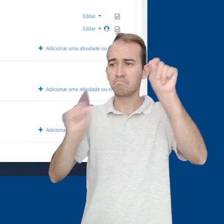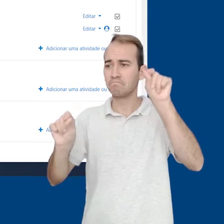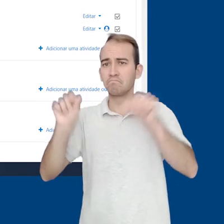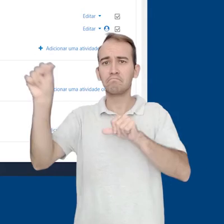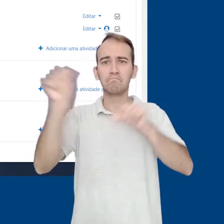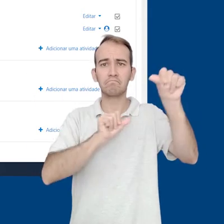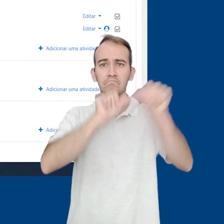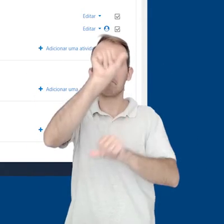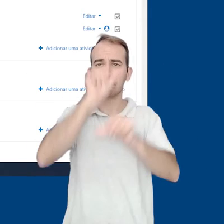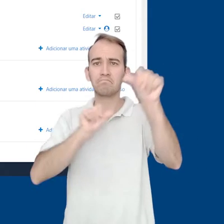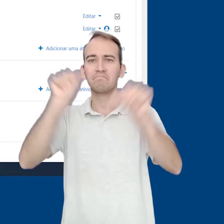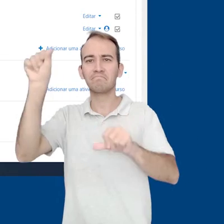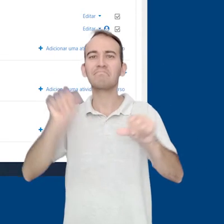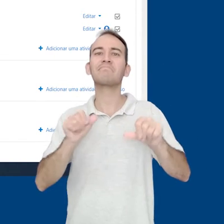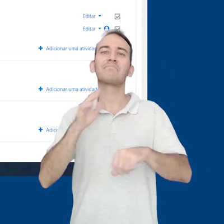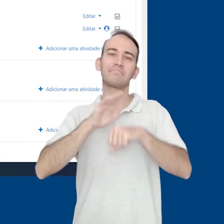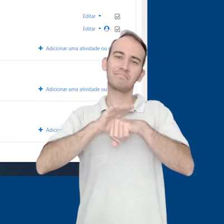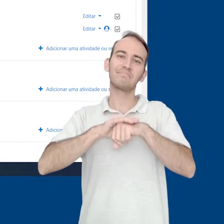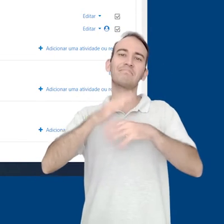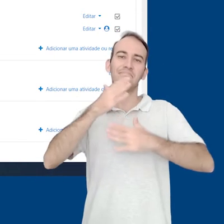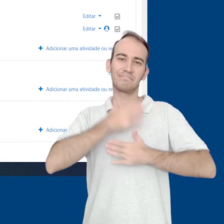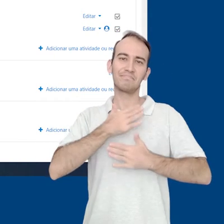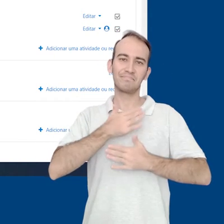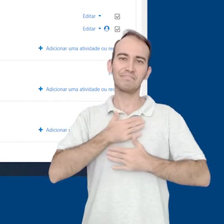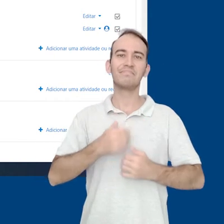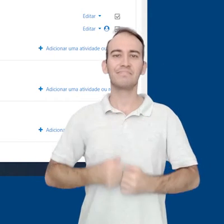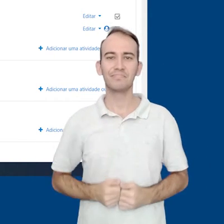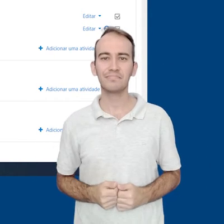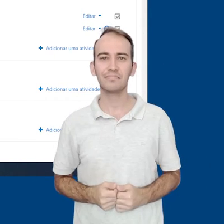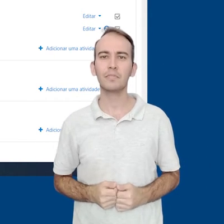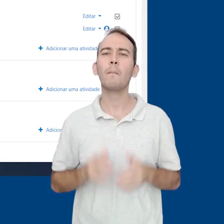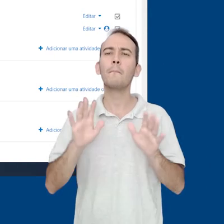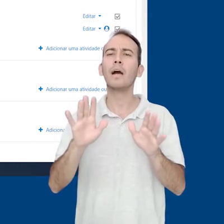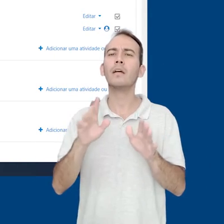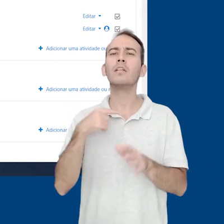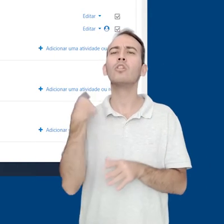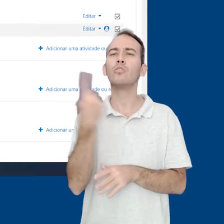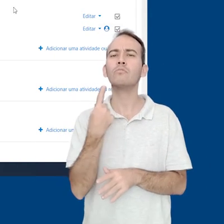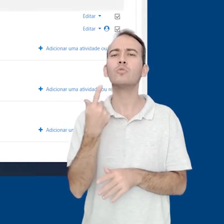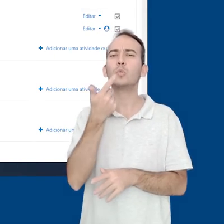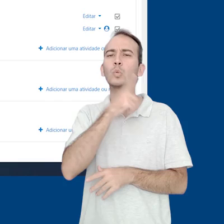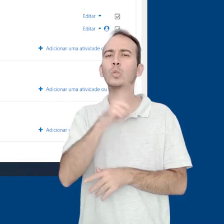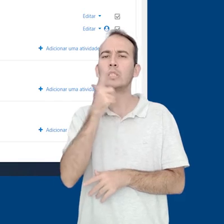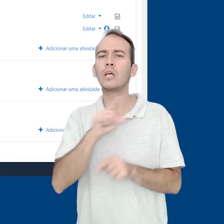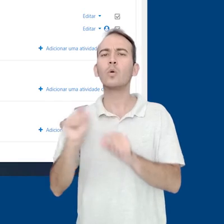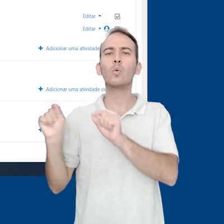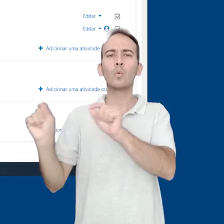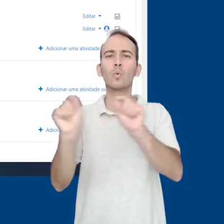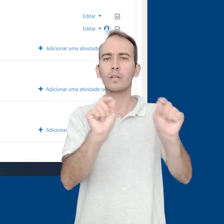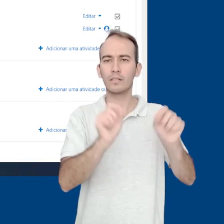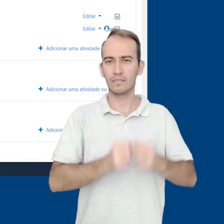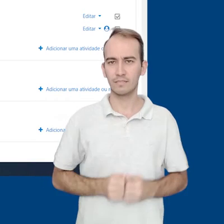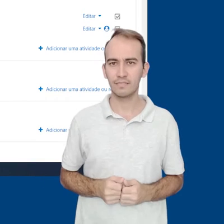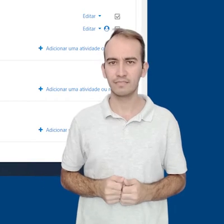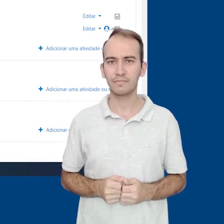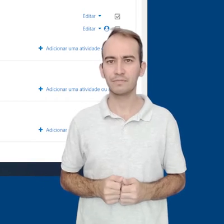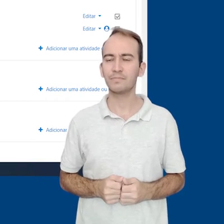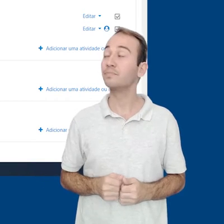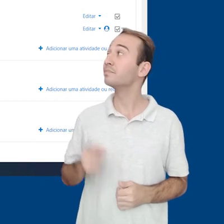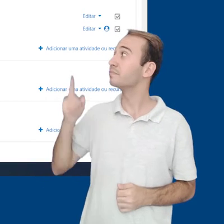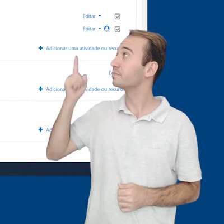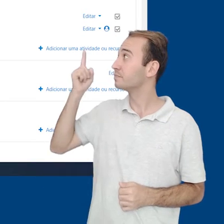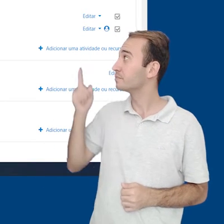Com o modo de edição ativado, a que recurso temos acesso? Reparem que